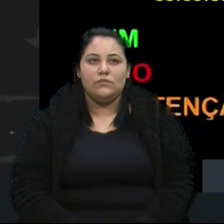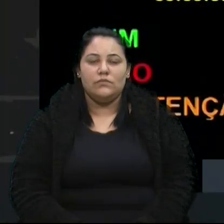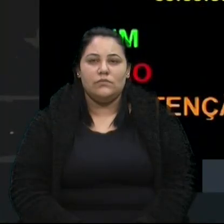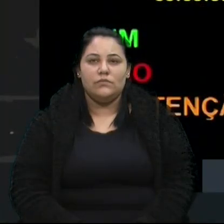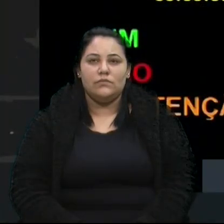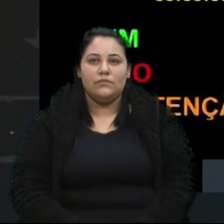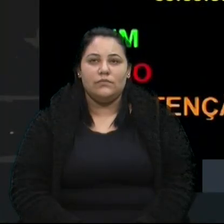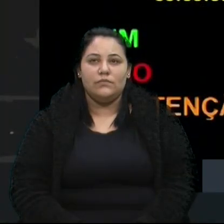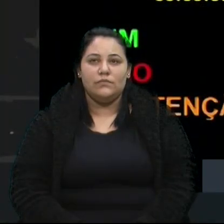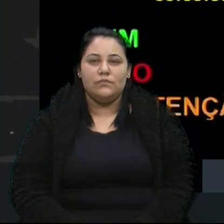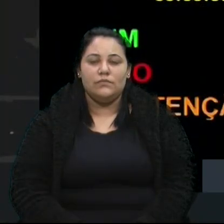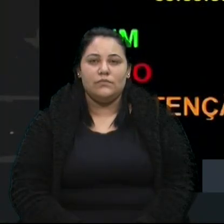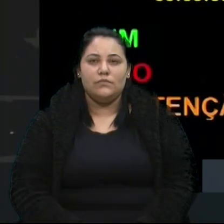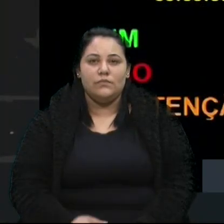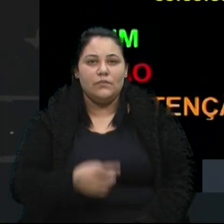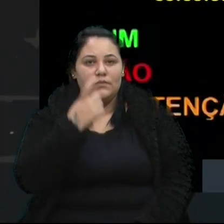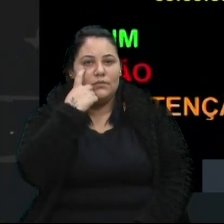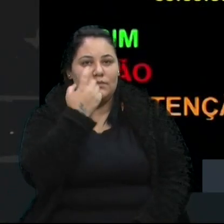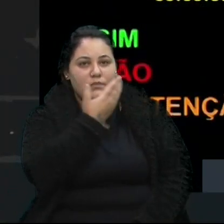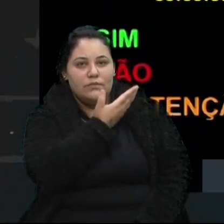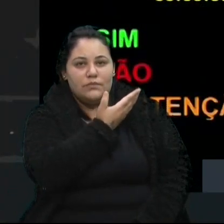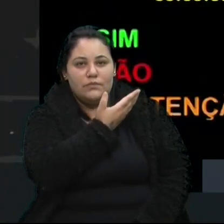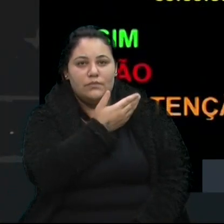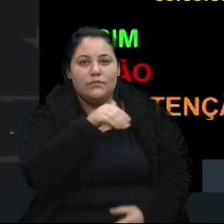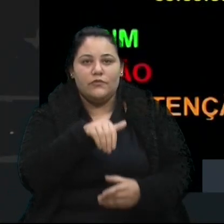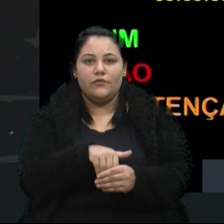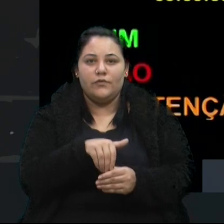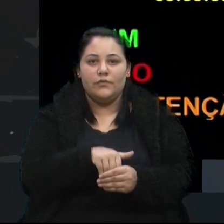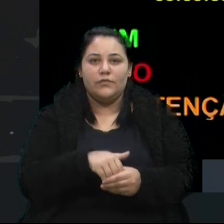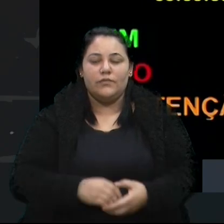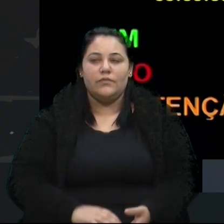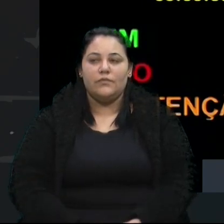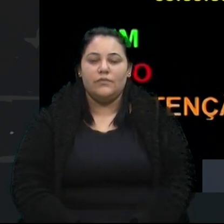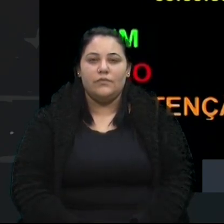Como vota Estela Balardim?